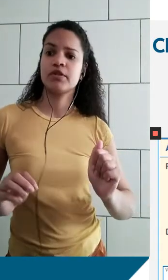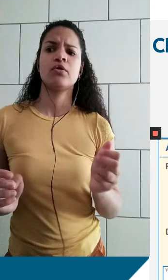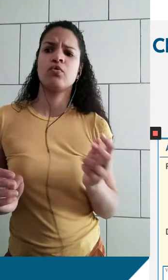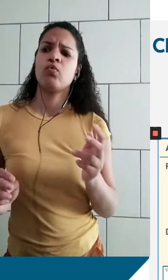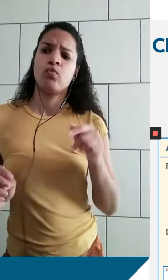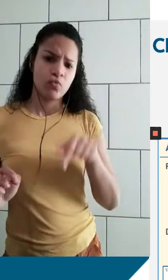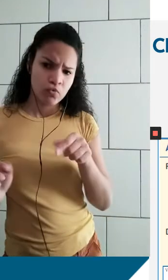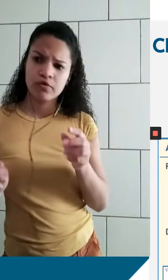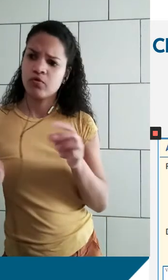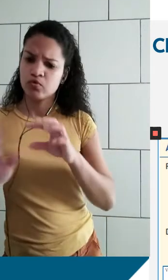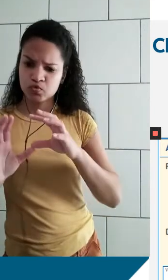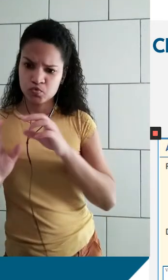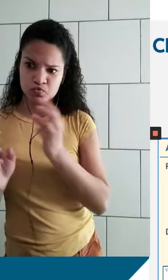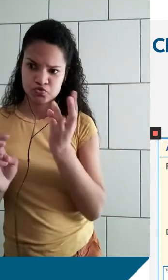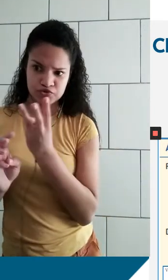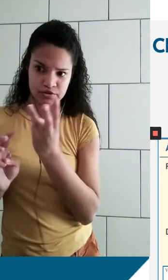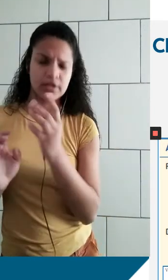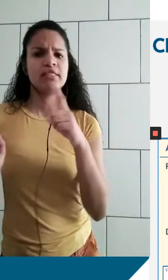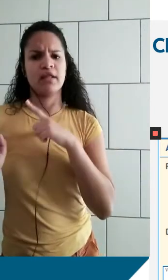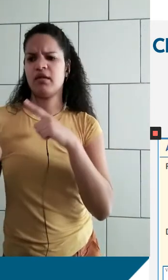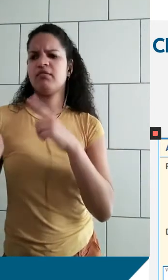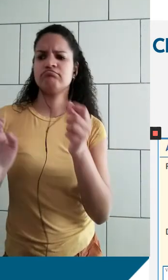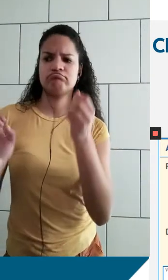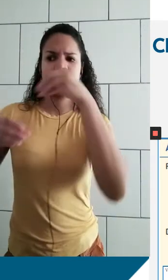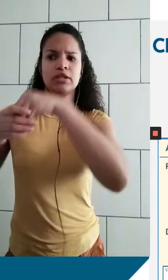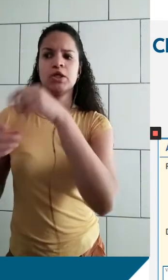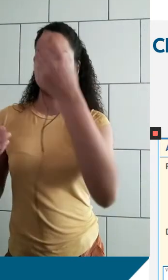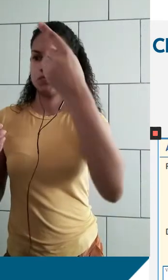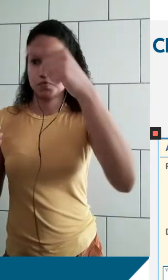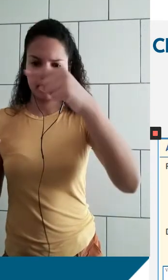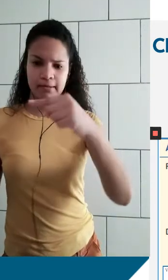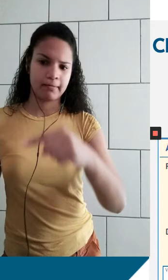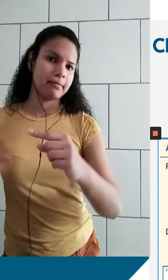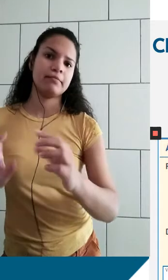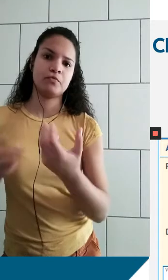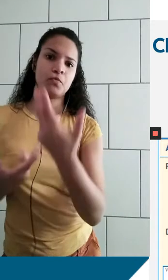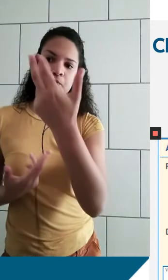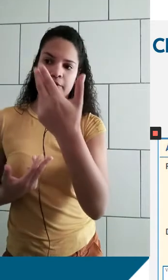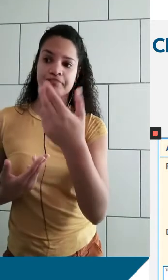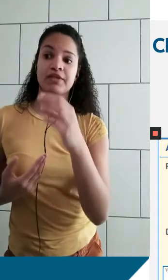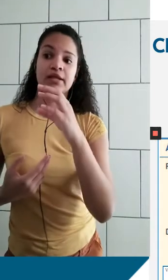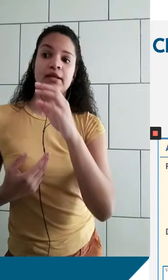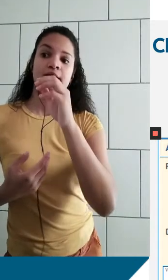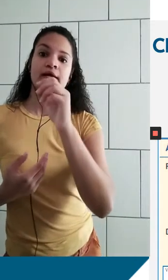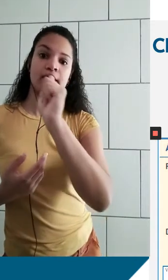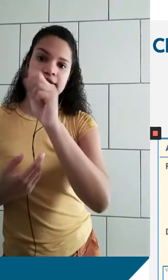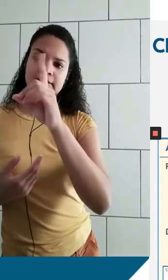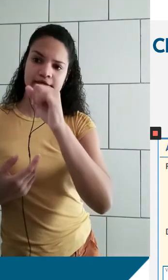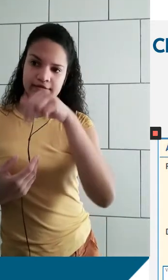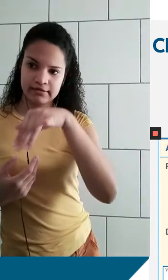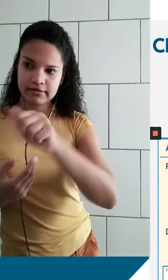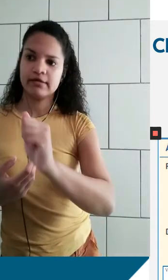citosina estão presentes tanto no RNA quanto no DNA. Aqui, ó, adenina, citosina e guanina.